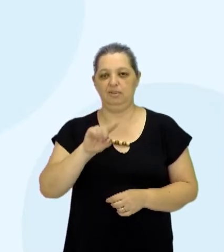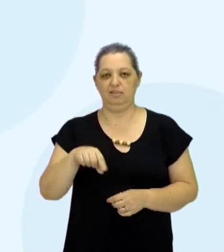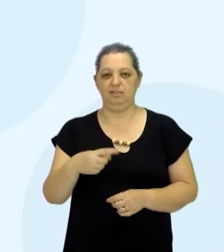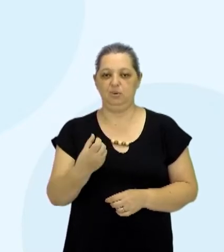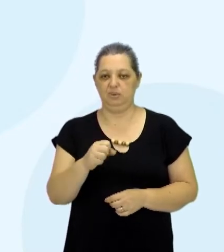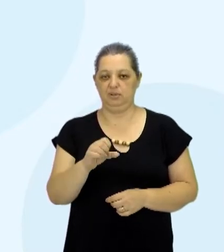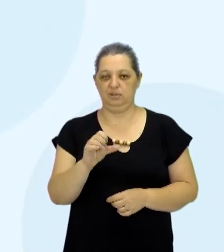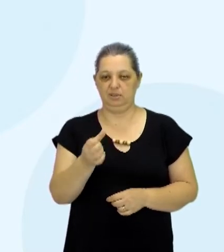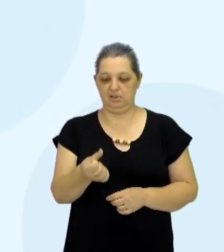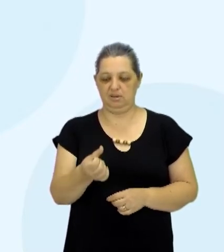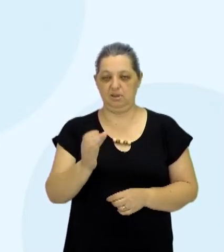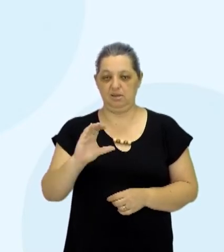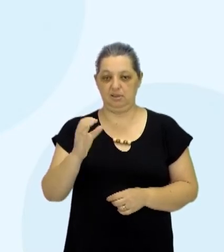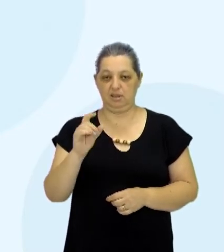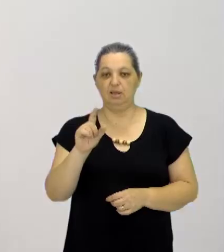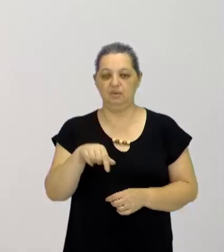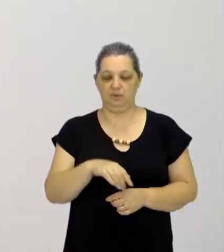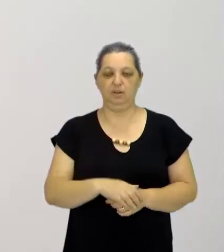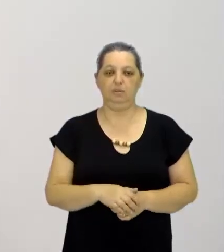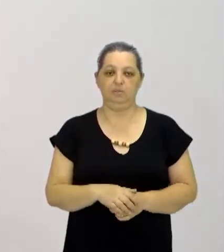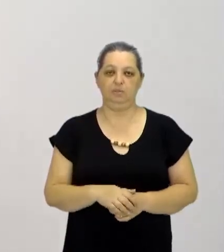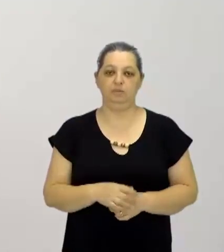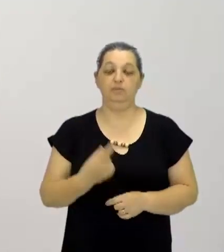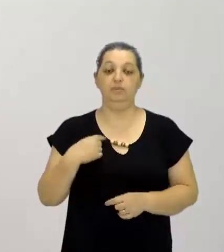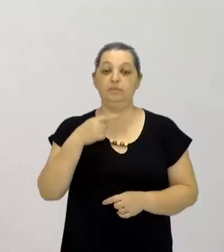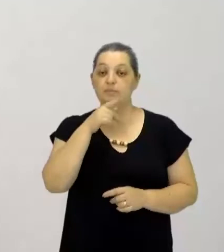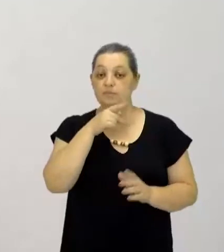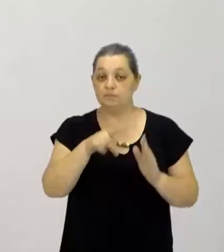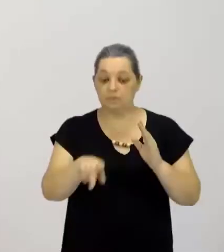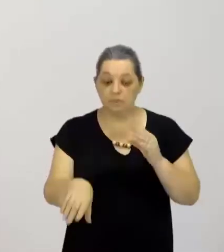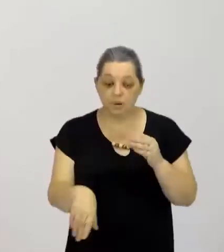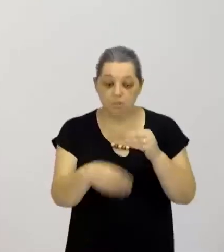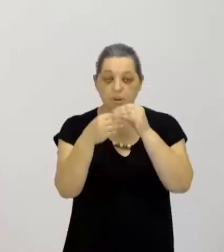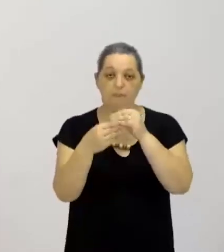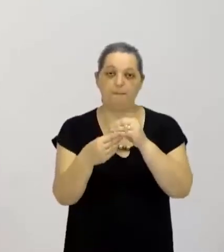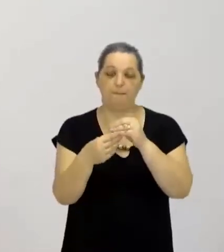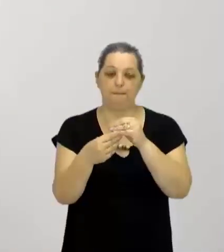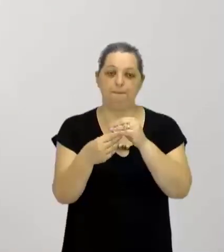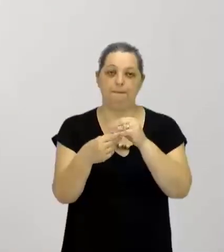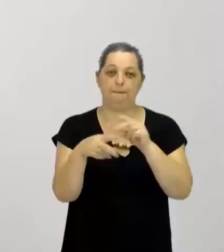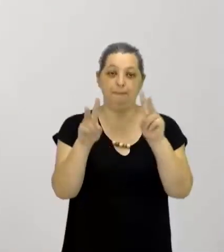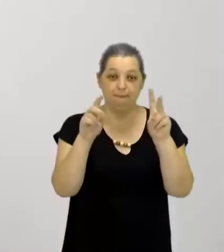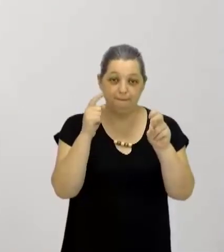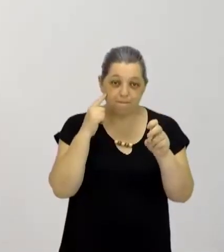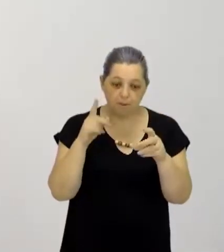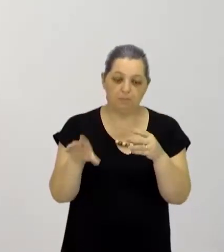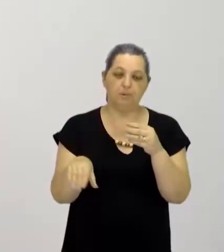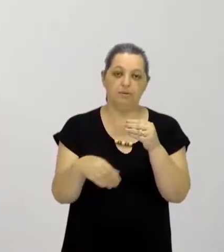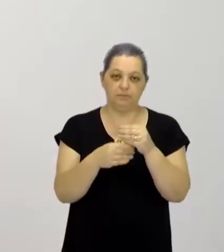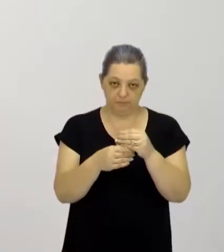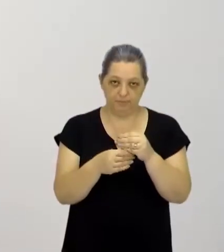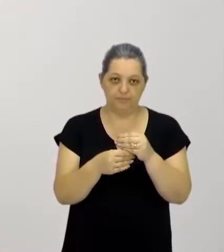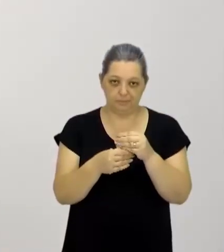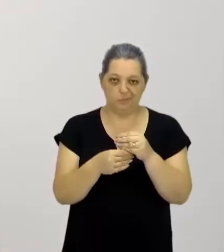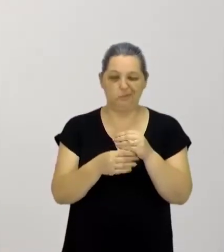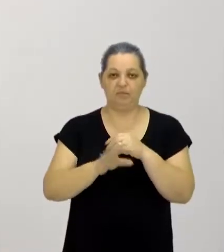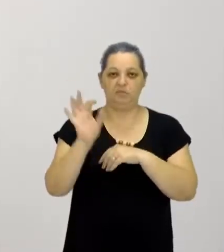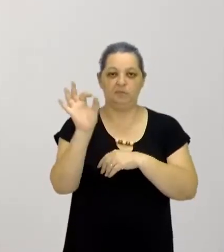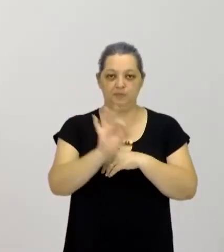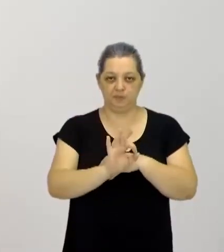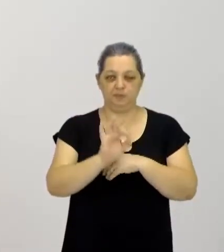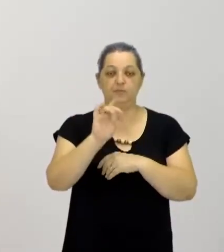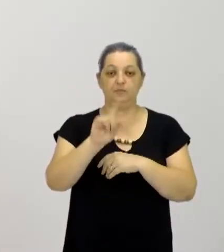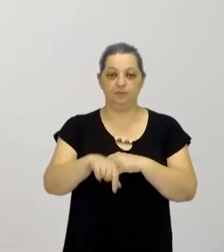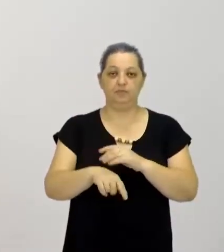1.480,86. Isso mesmo. Então, falou em aumento, tem que colocar isso na sua cabeça. Falou em acréscimo, em aumentar uma certa porcentagem, é